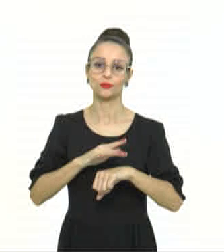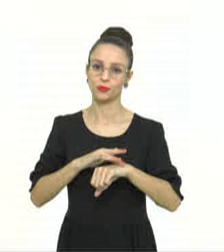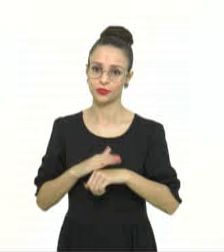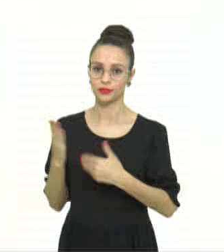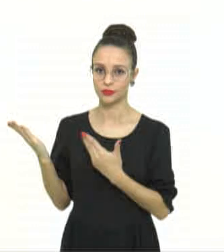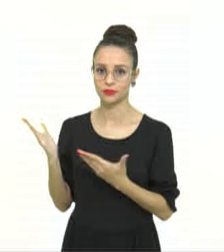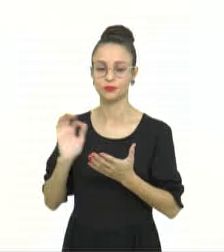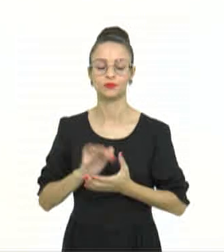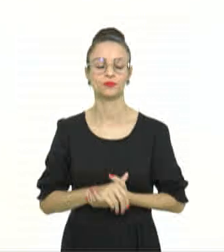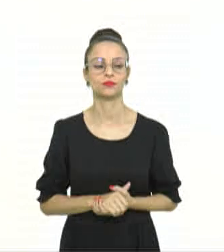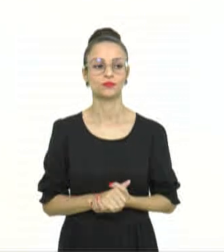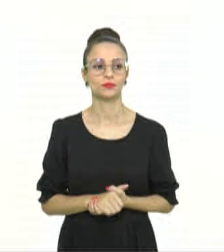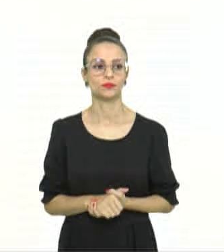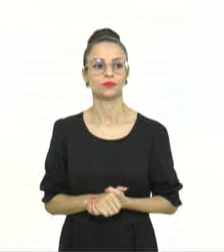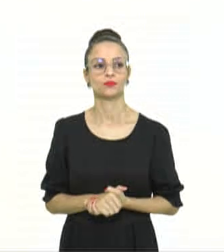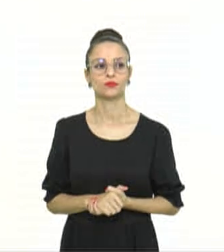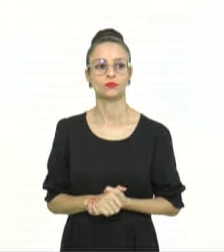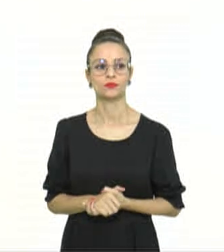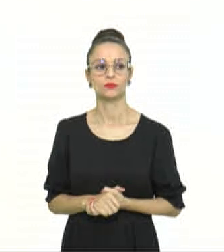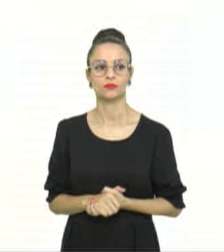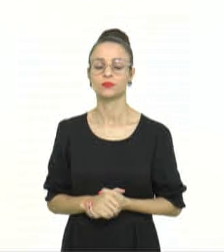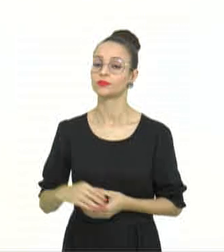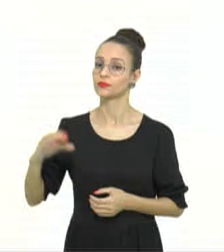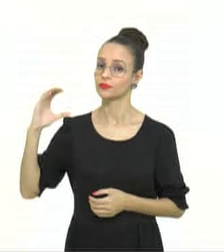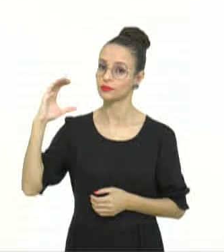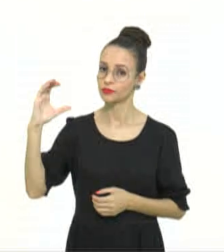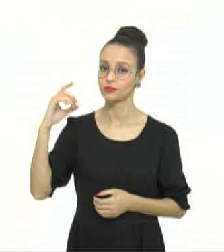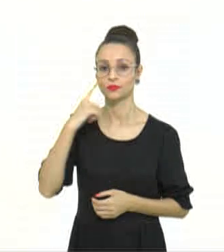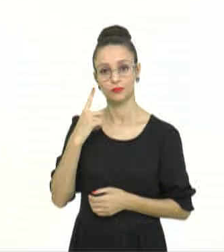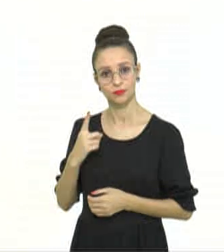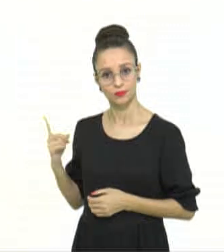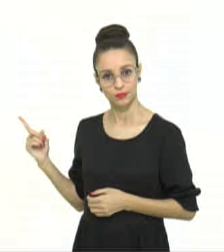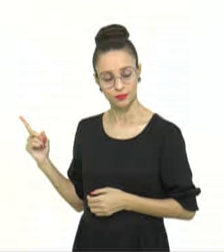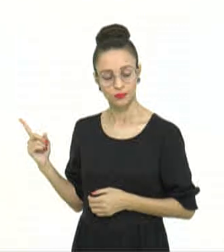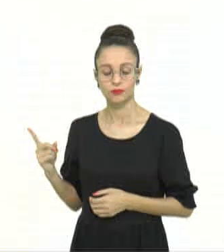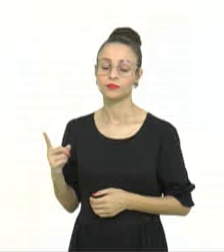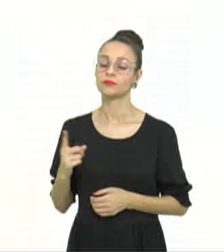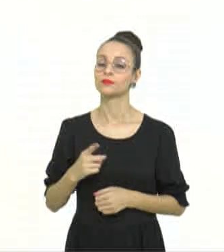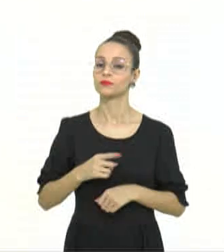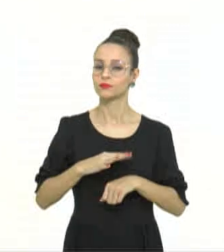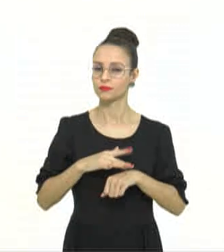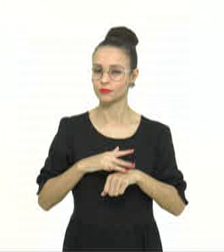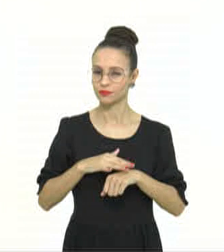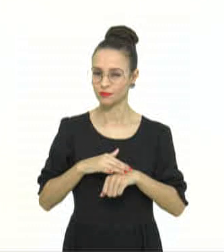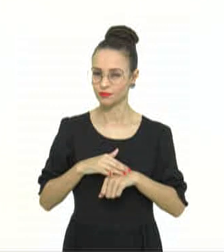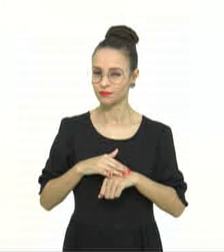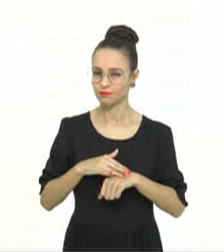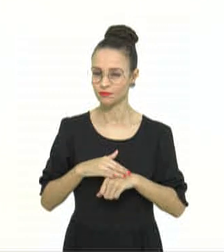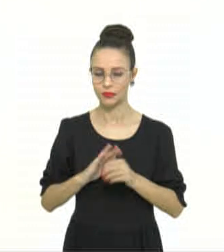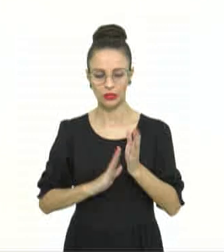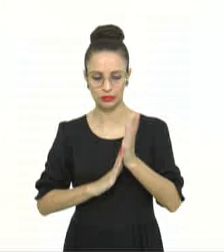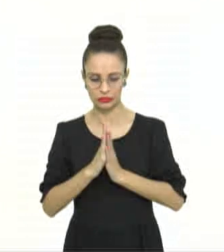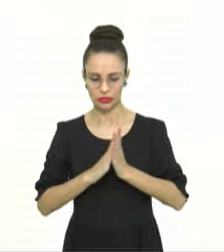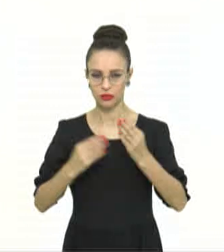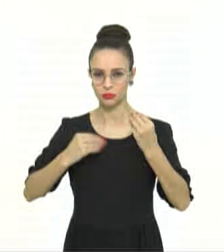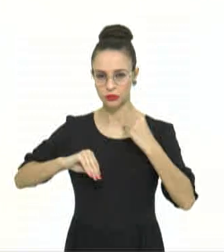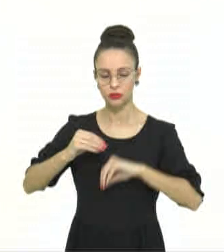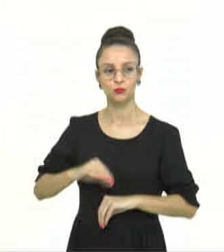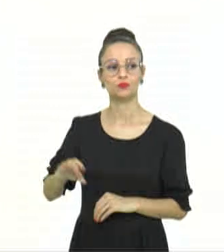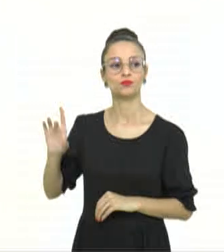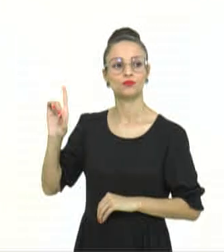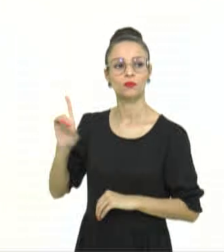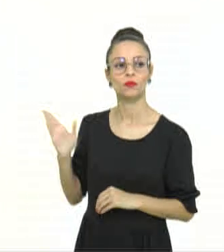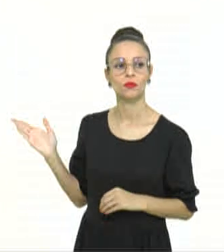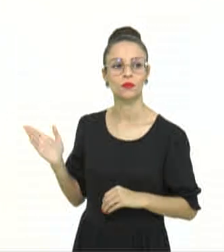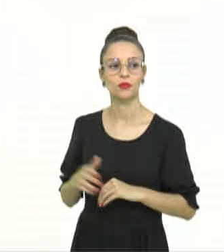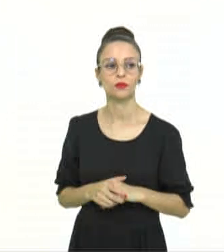ortorexia e vigorexia, e a alternativa C, ansiedade e depressão. Ou a última alternativa